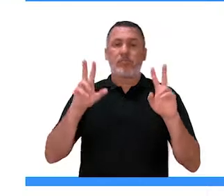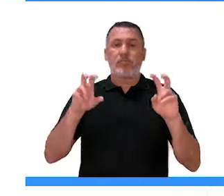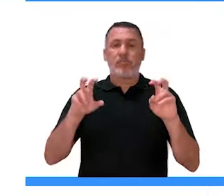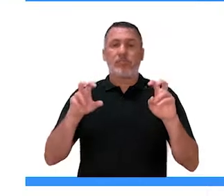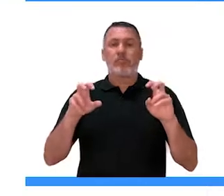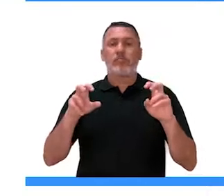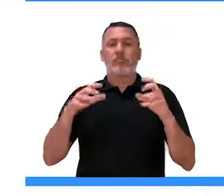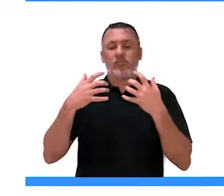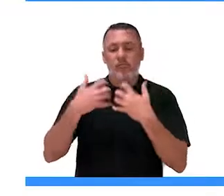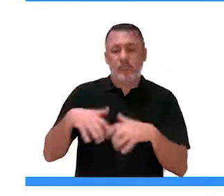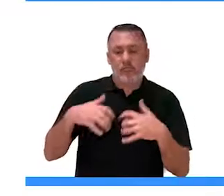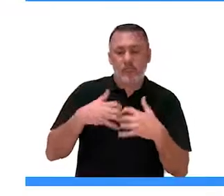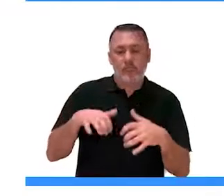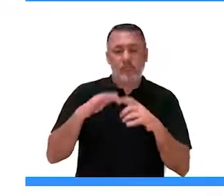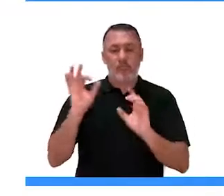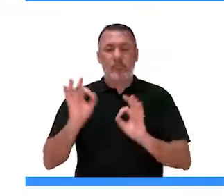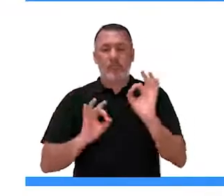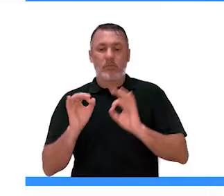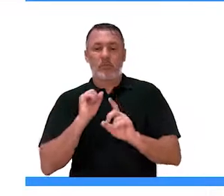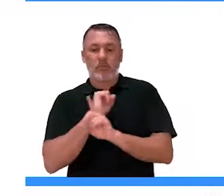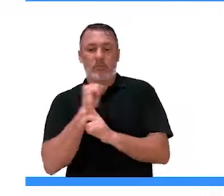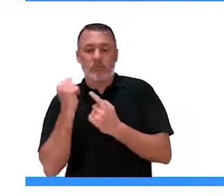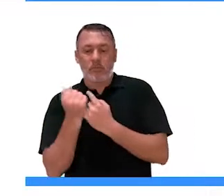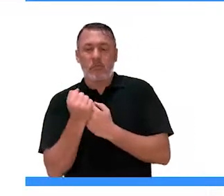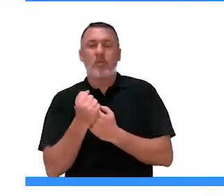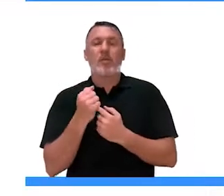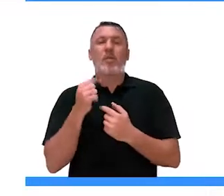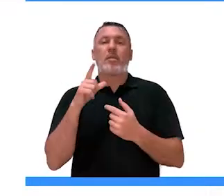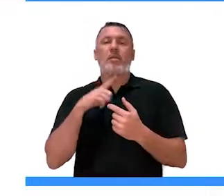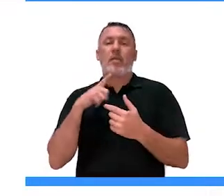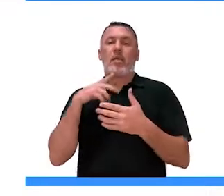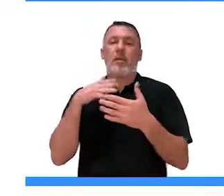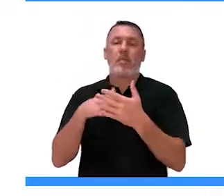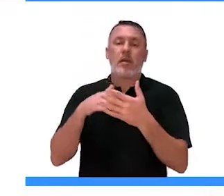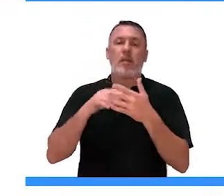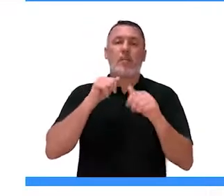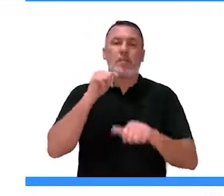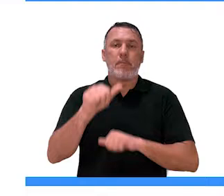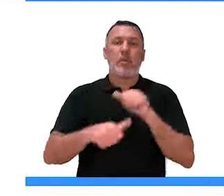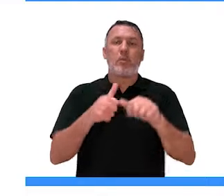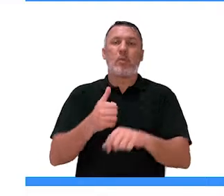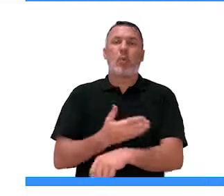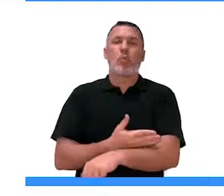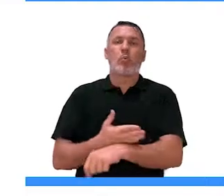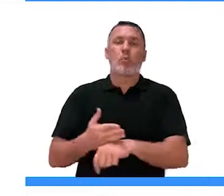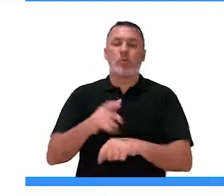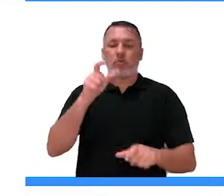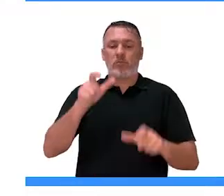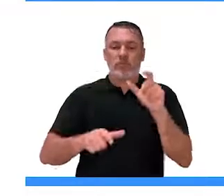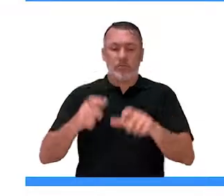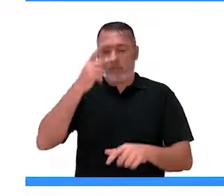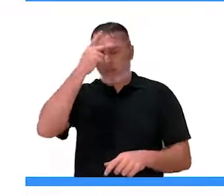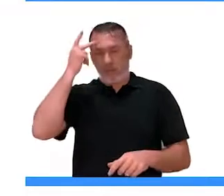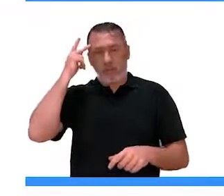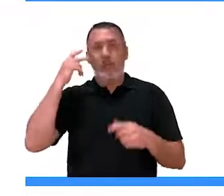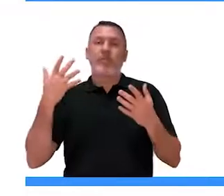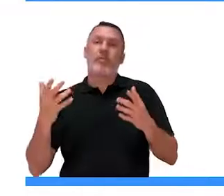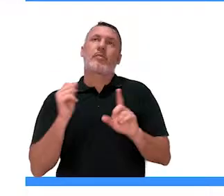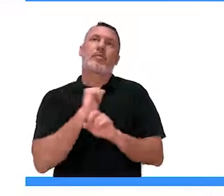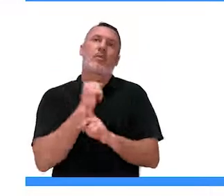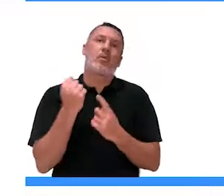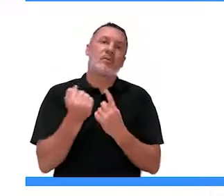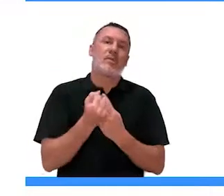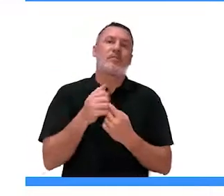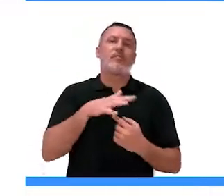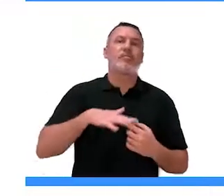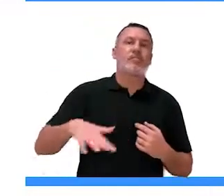D, problematiza a organização social e seu impacto na mudança de hábitos dos indivíduos. Ou seja, a questão